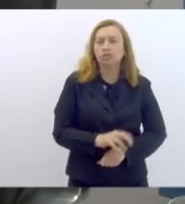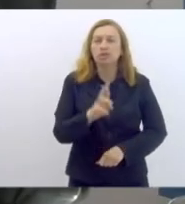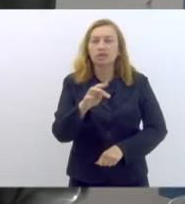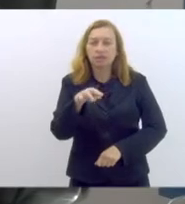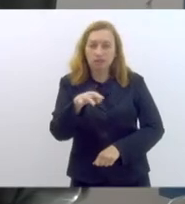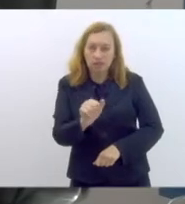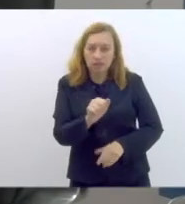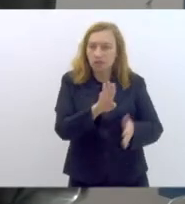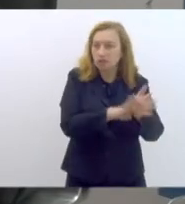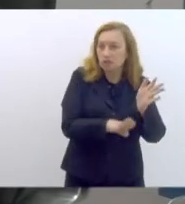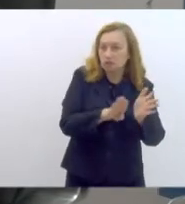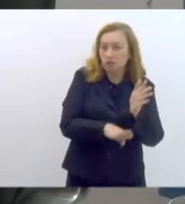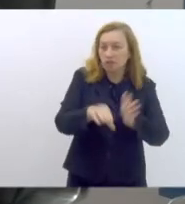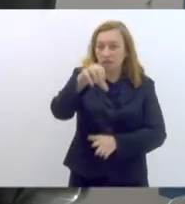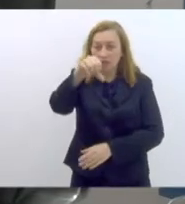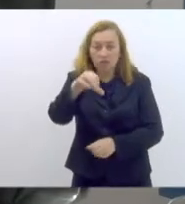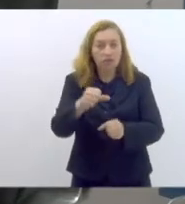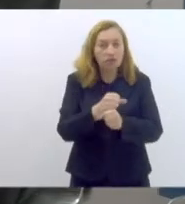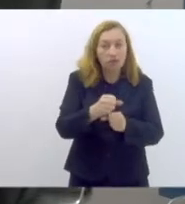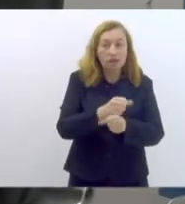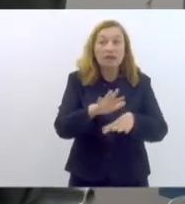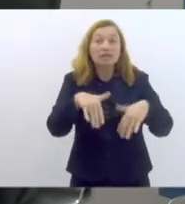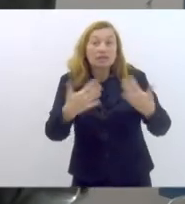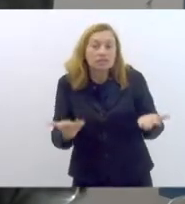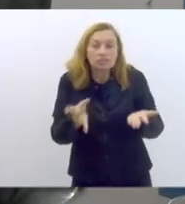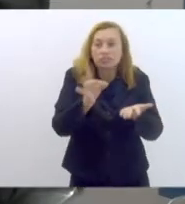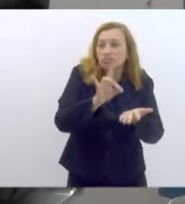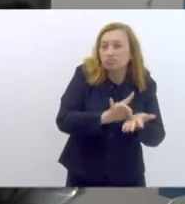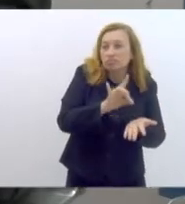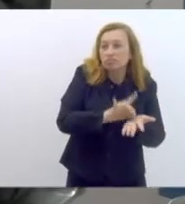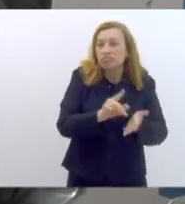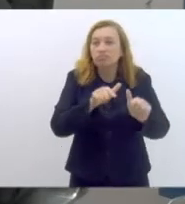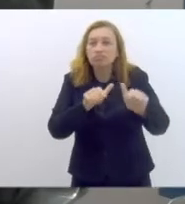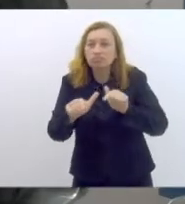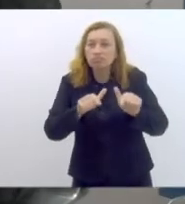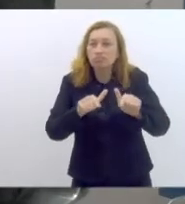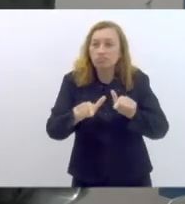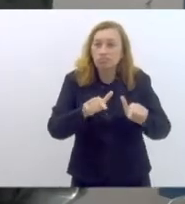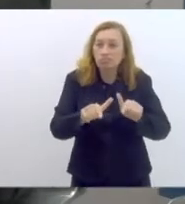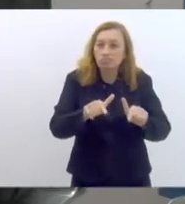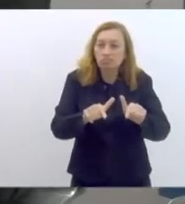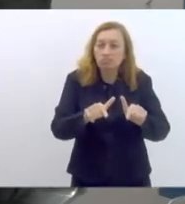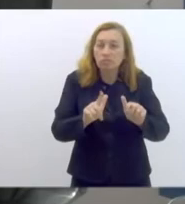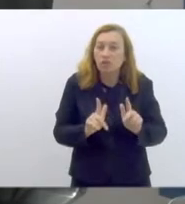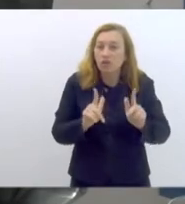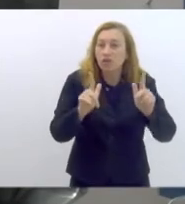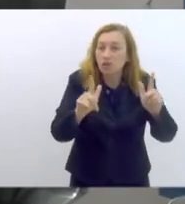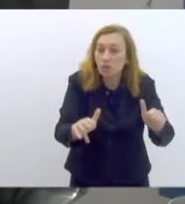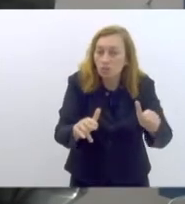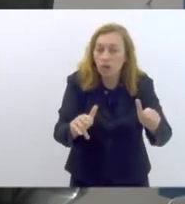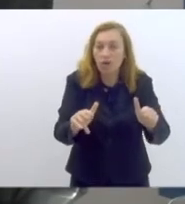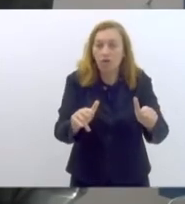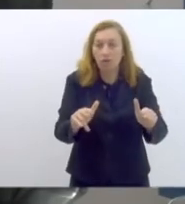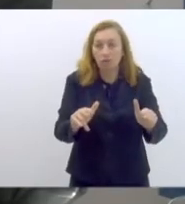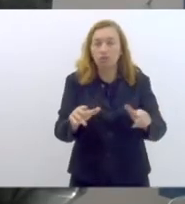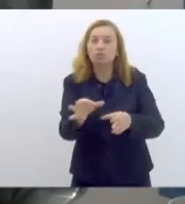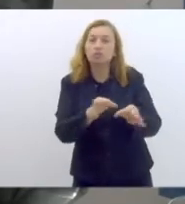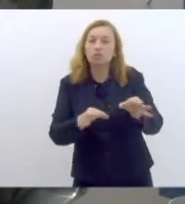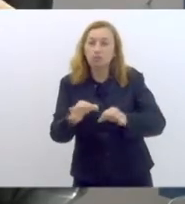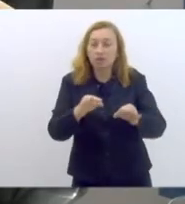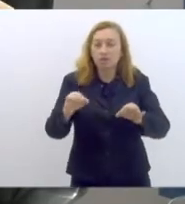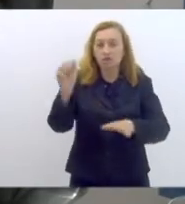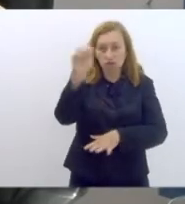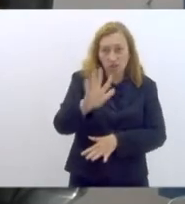e despesas em 9 anos. Então, na verdade, a gente está trabalhando com os mesmos parâmetros do plano como um